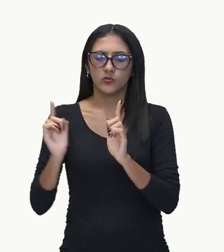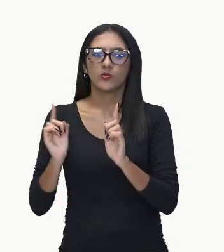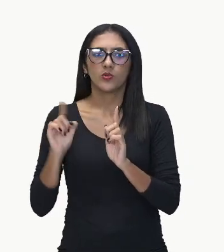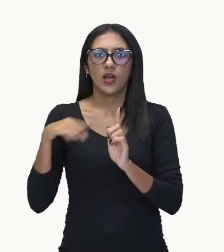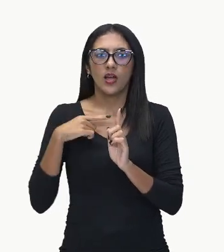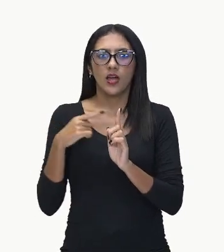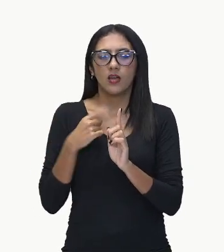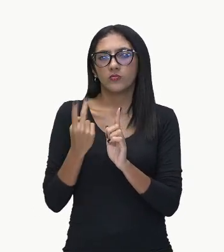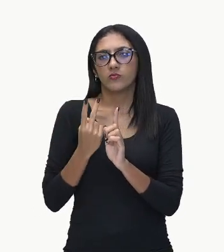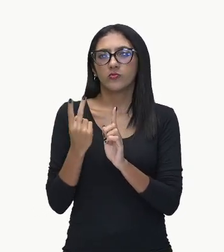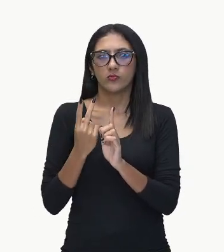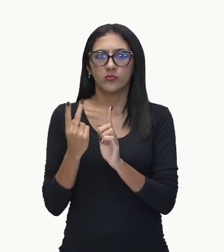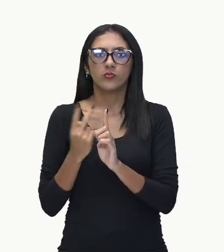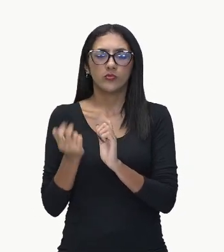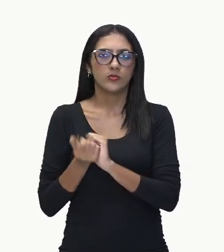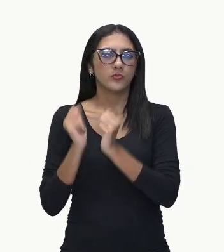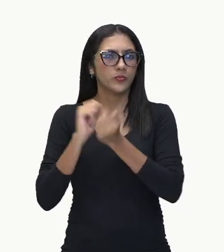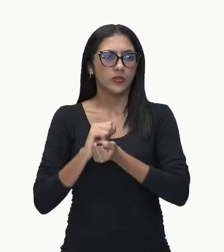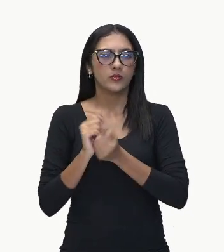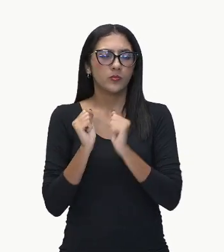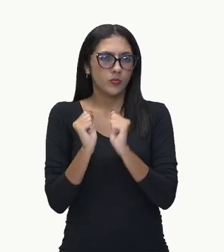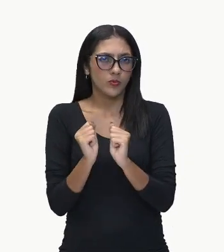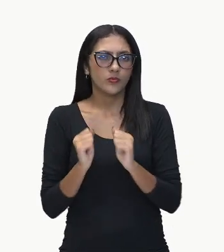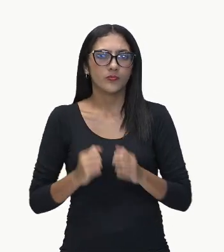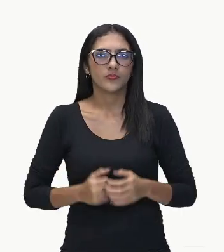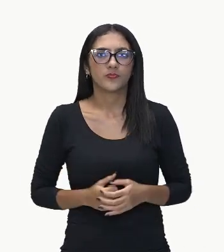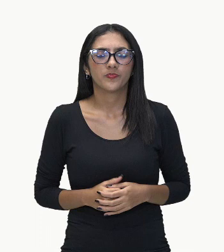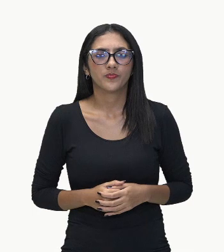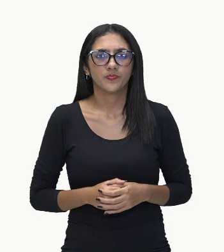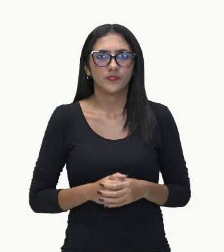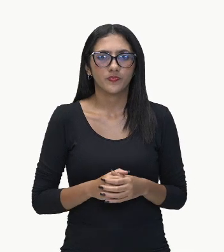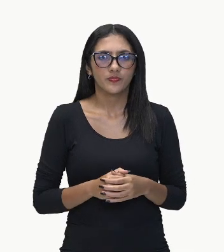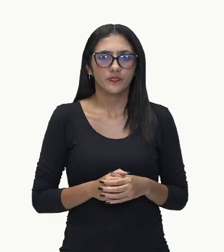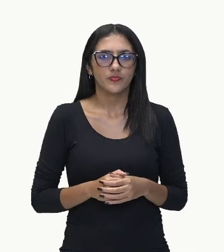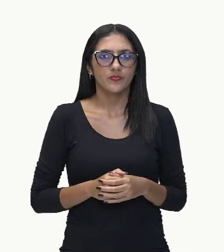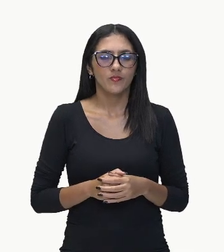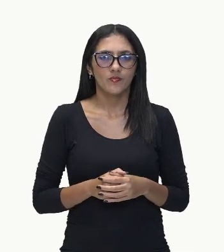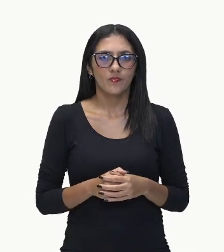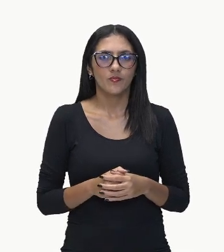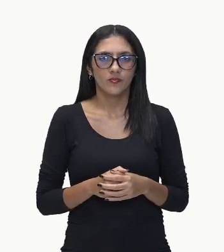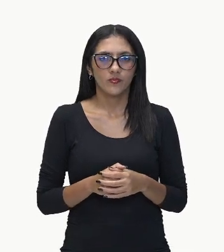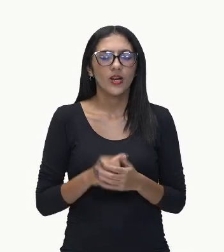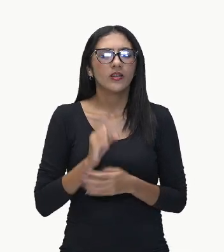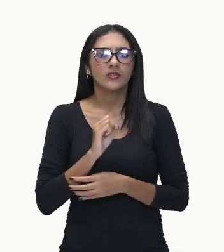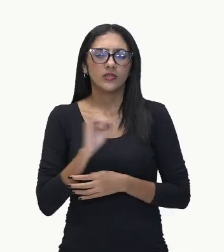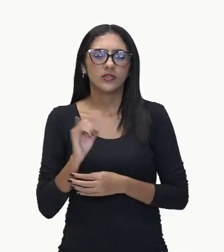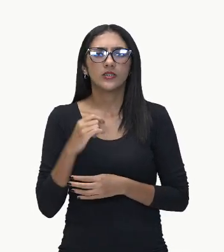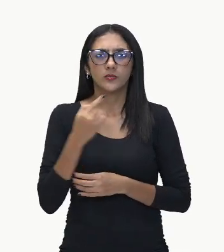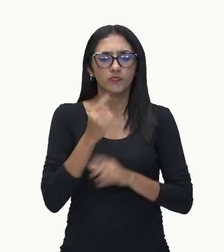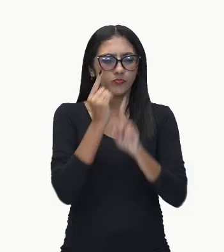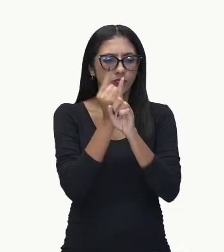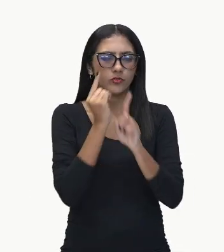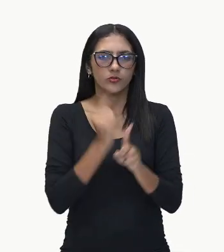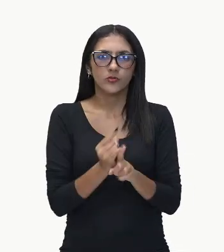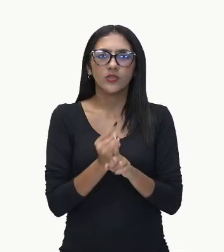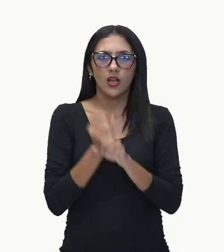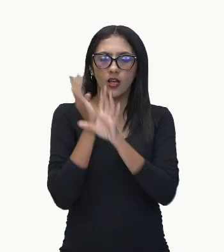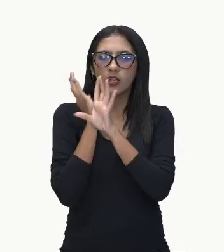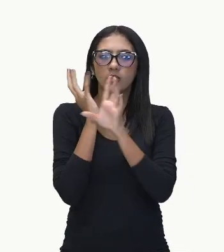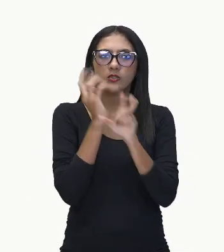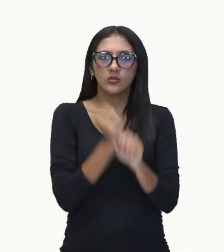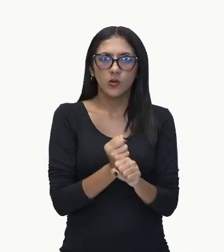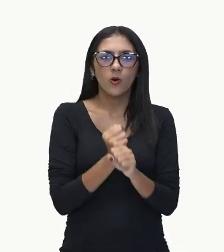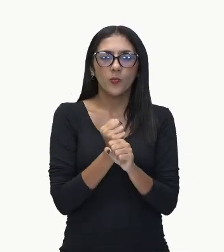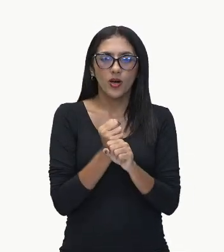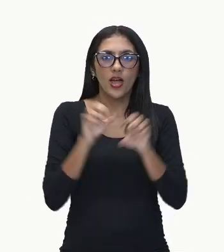um trinômio quadrado perfeito quer dizer que quando nós formos fazer e completar um quadrado nós precisamos escrevê-lo com esta